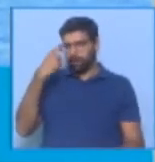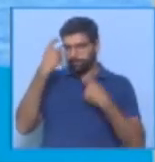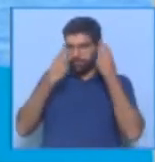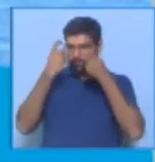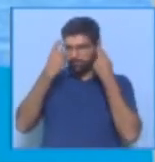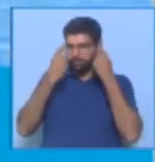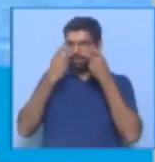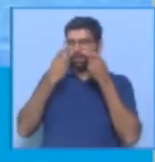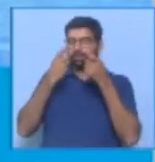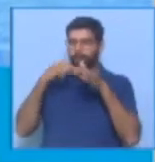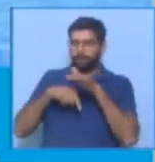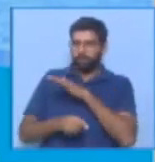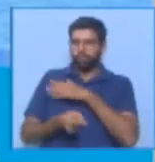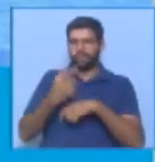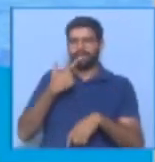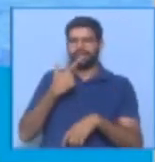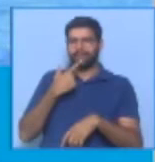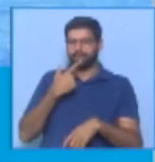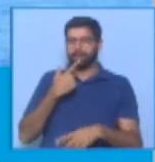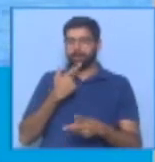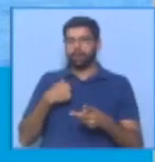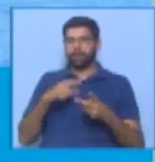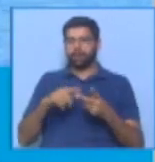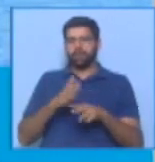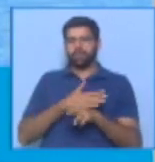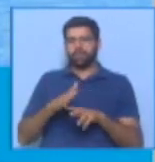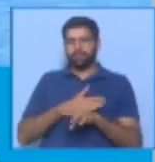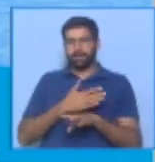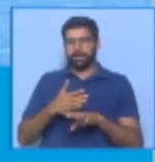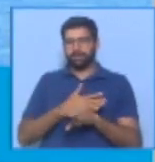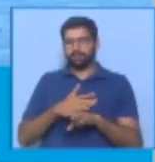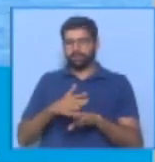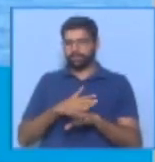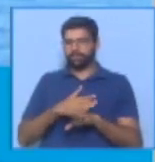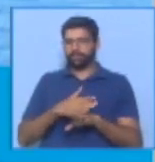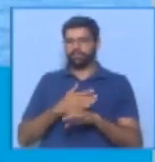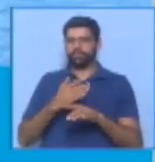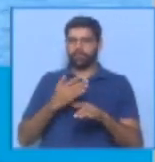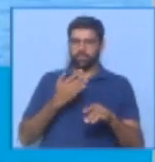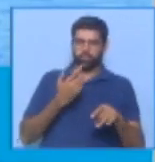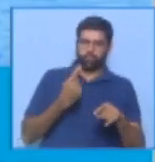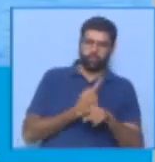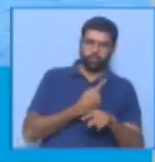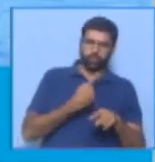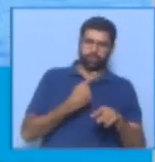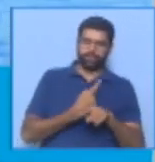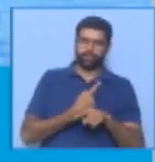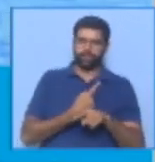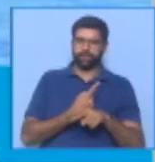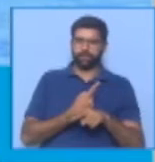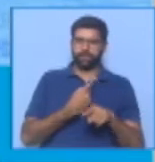profundeza do oceano, conseguir separar muito bem entre aquilo que são causas